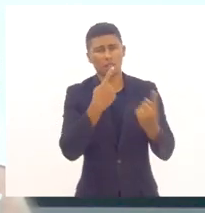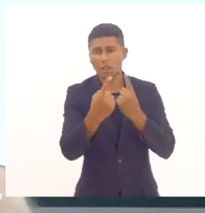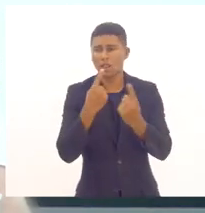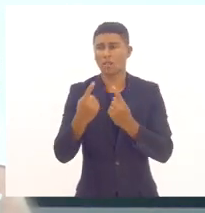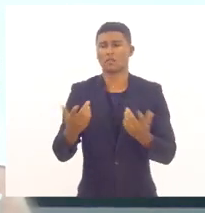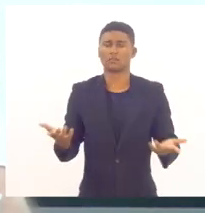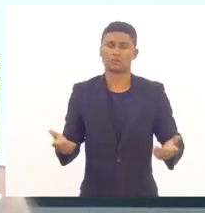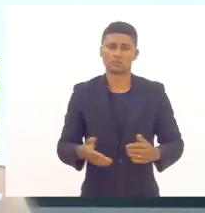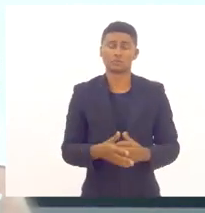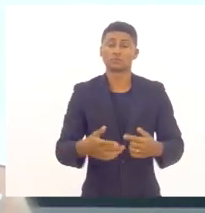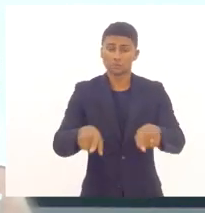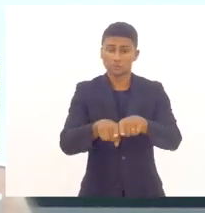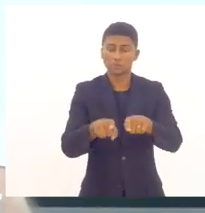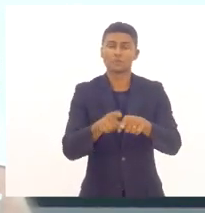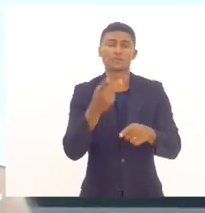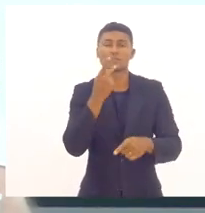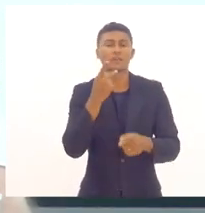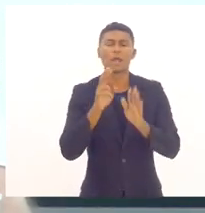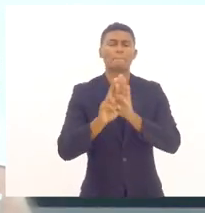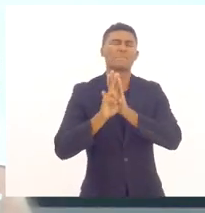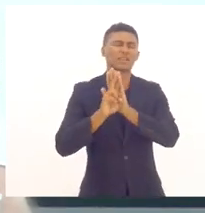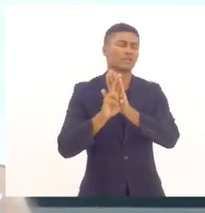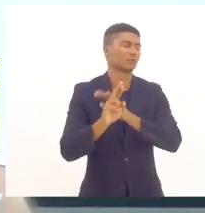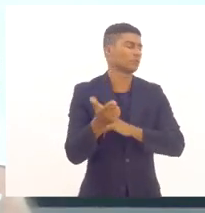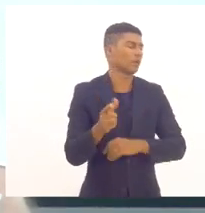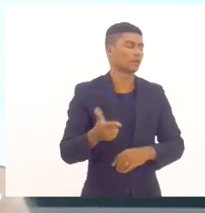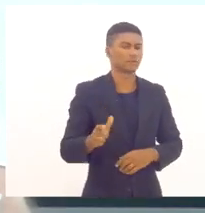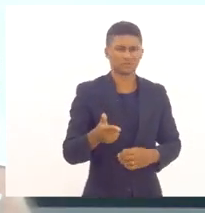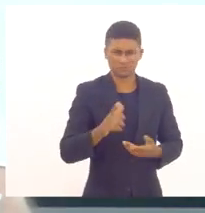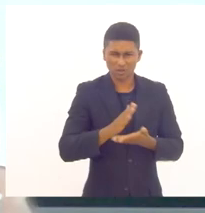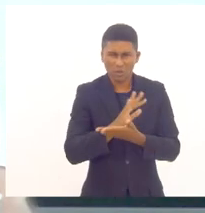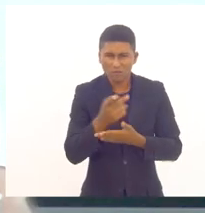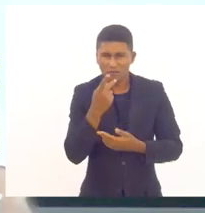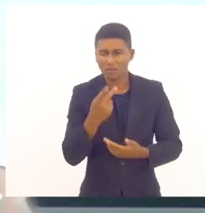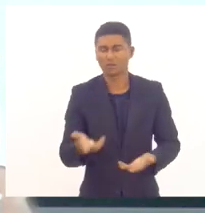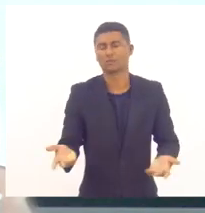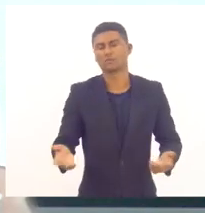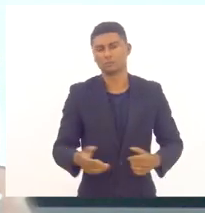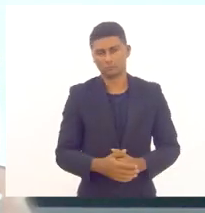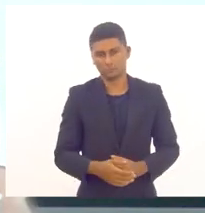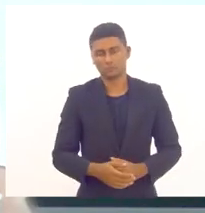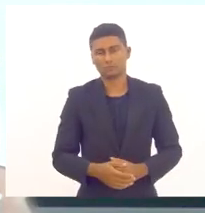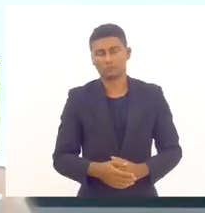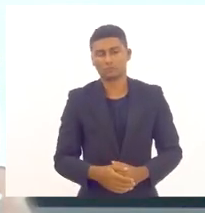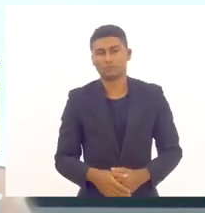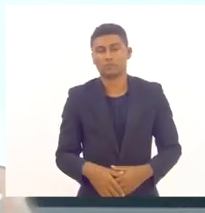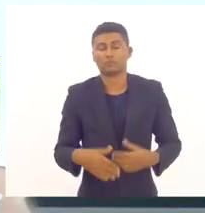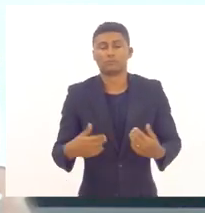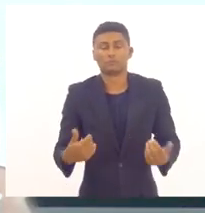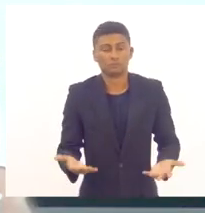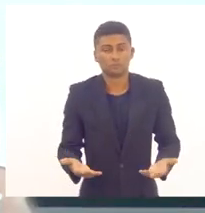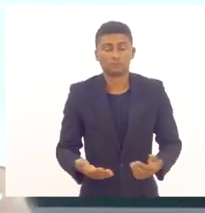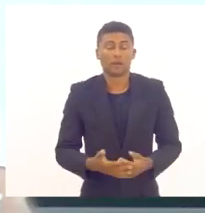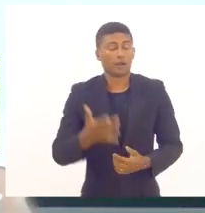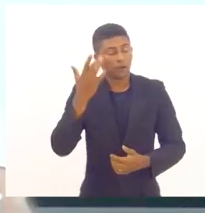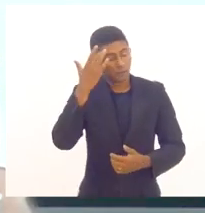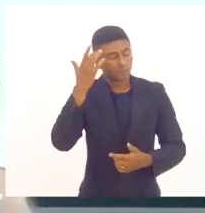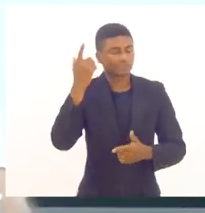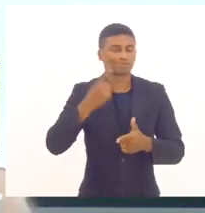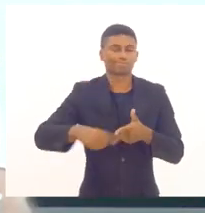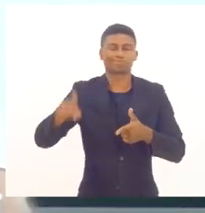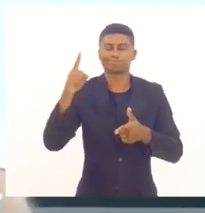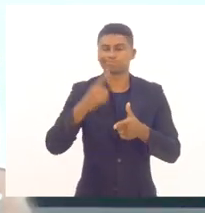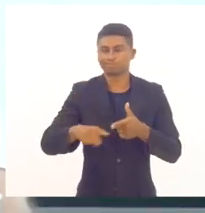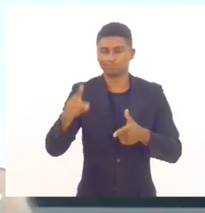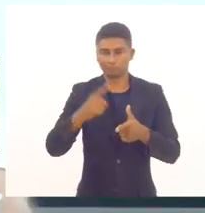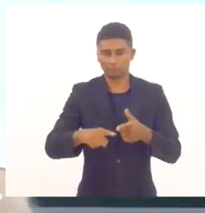não tem representação nesse grupo de trabalho, quando se fala isso, para mim é mais um problema que está sendo